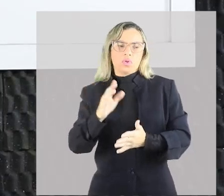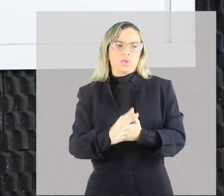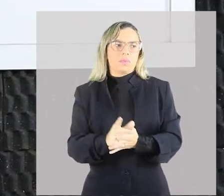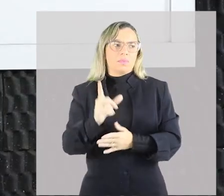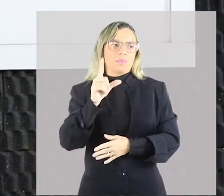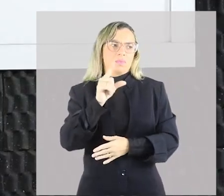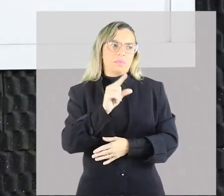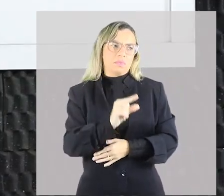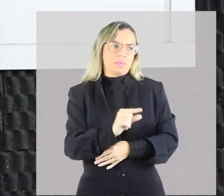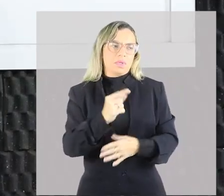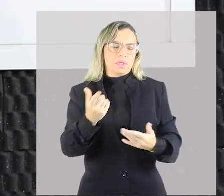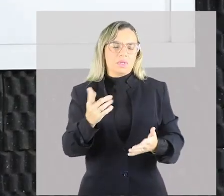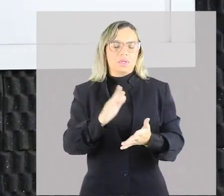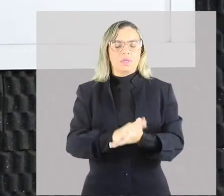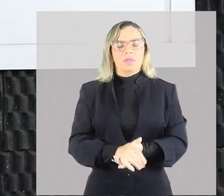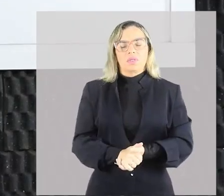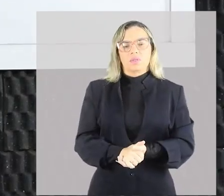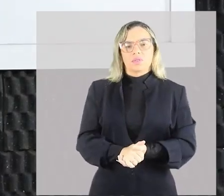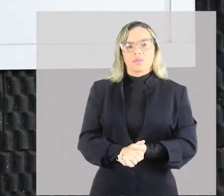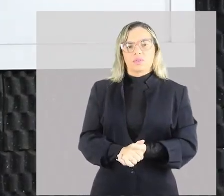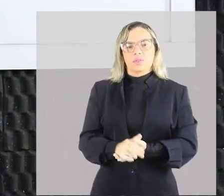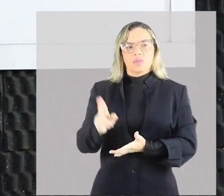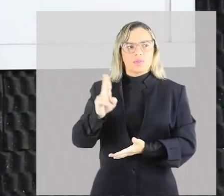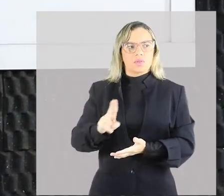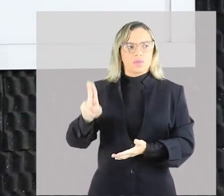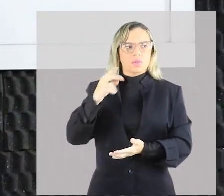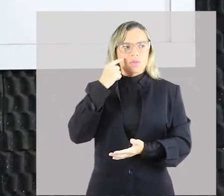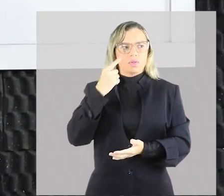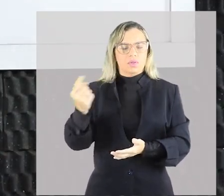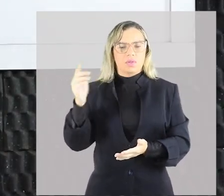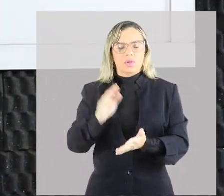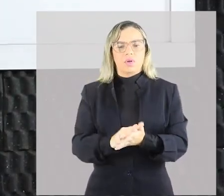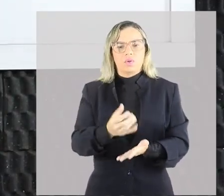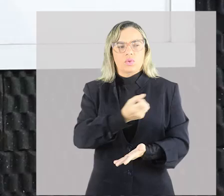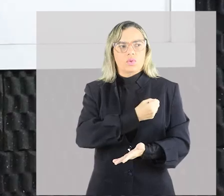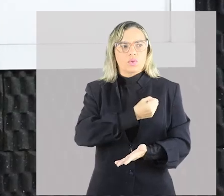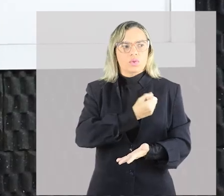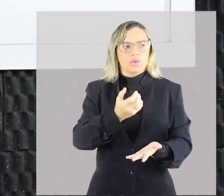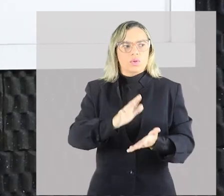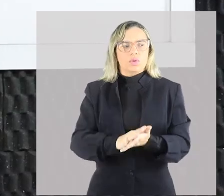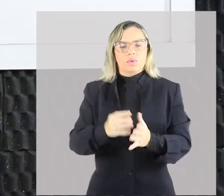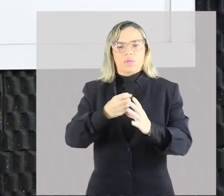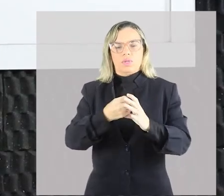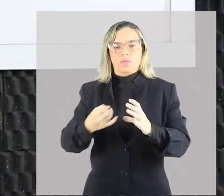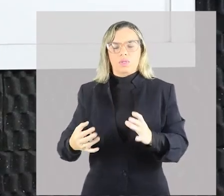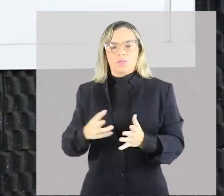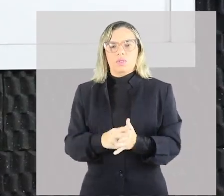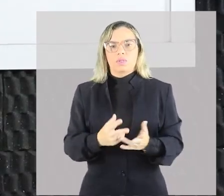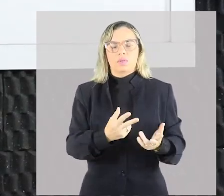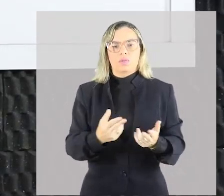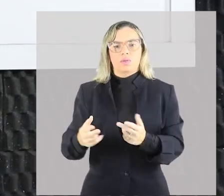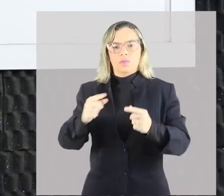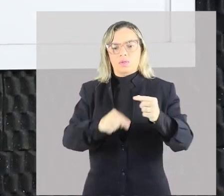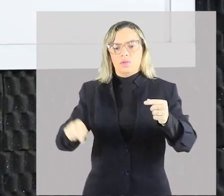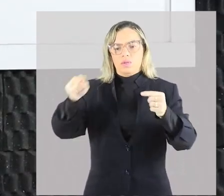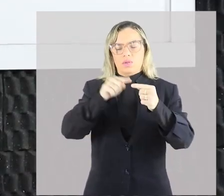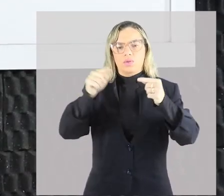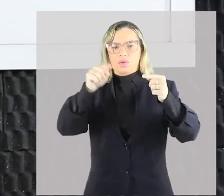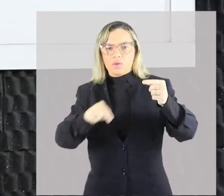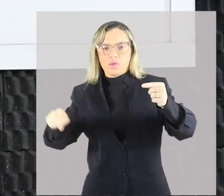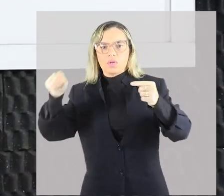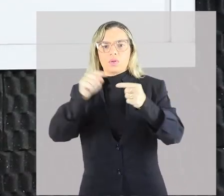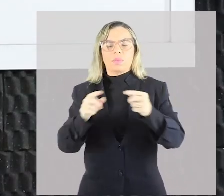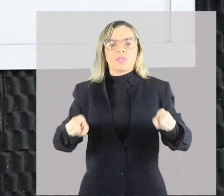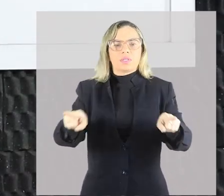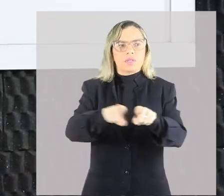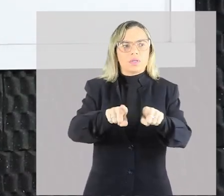bem utilizada por enumeração, por característica comum também, o diagrama também, certo? Agora nós vamos